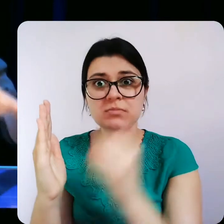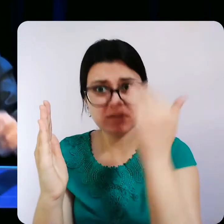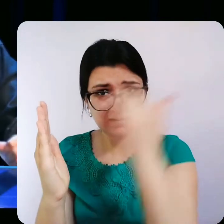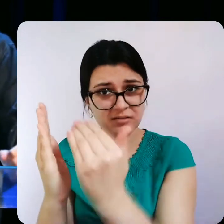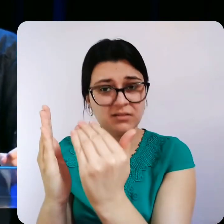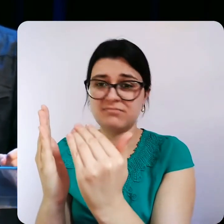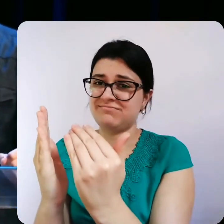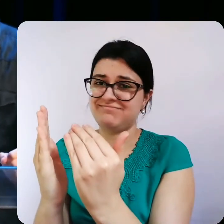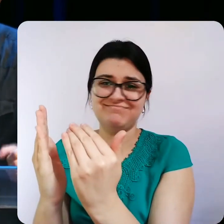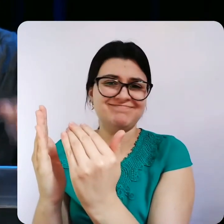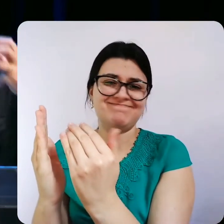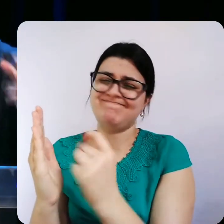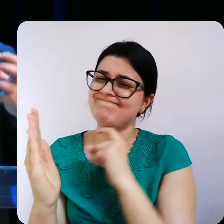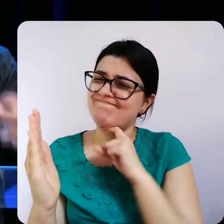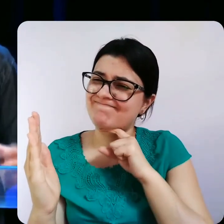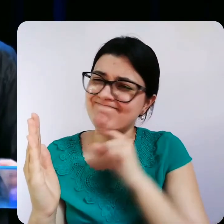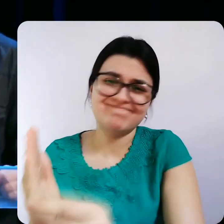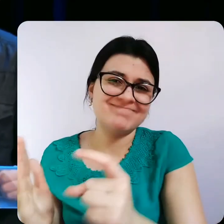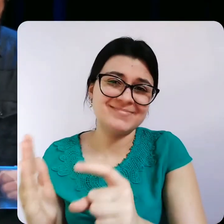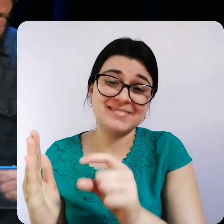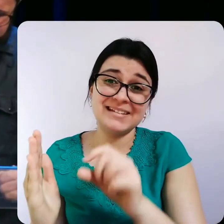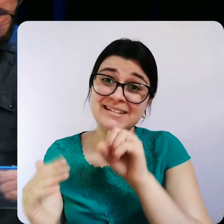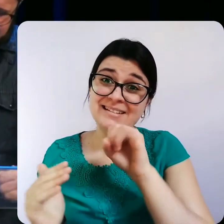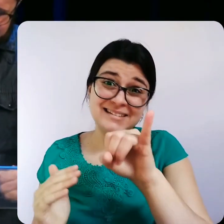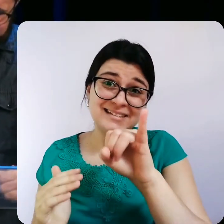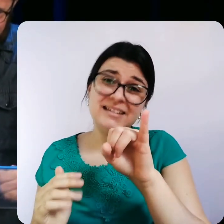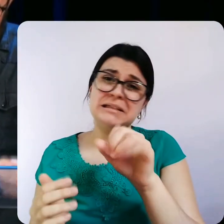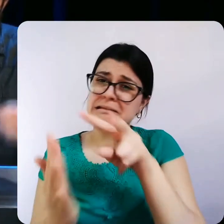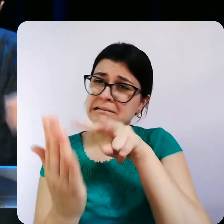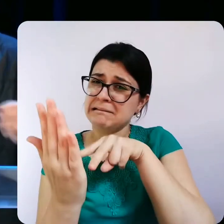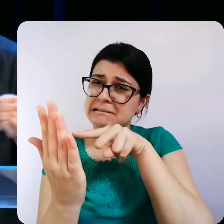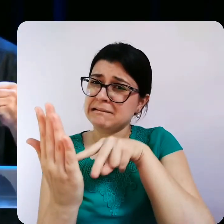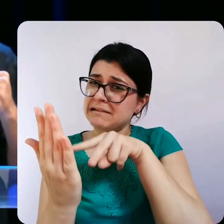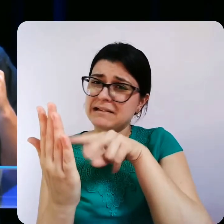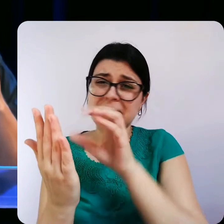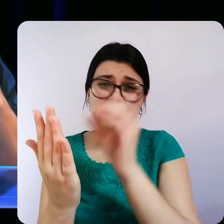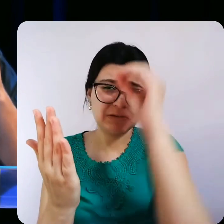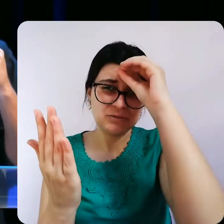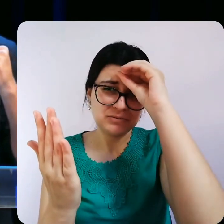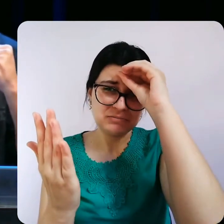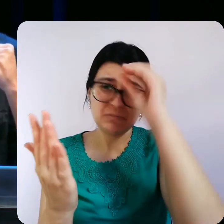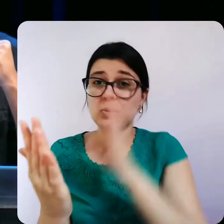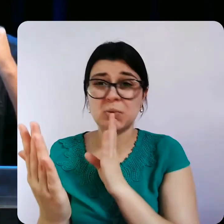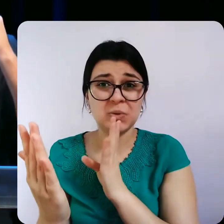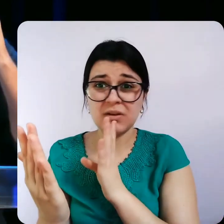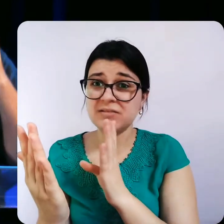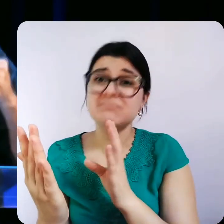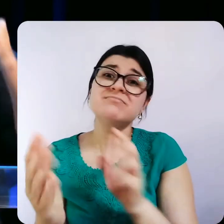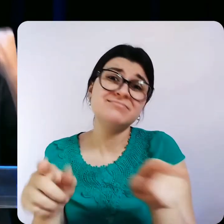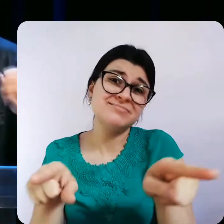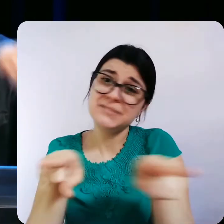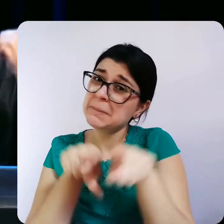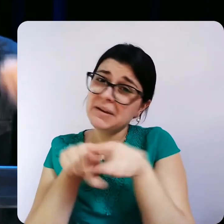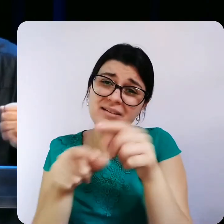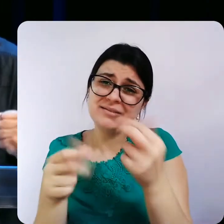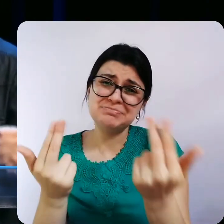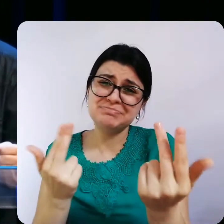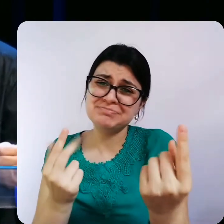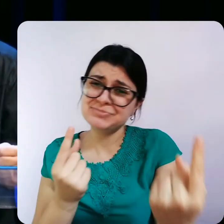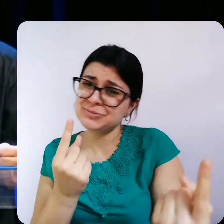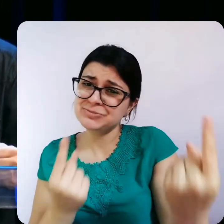comprou a nossa liberdade. Ele comprou a nossa liberdade. Mas a melhor notícia